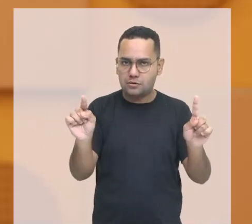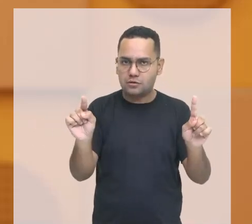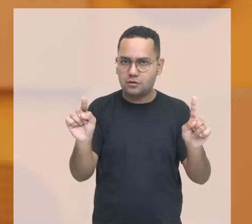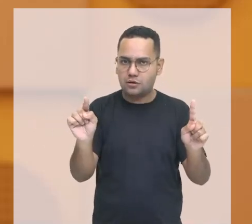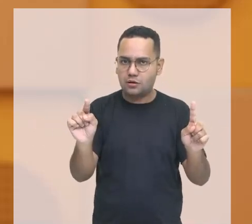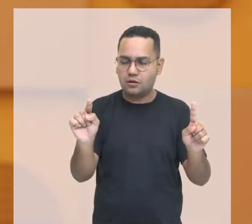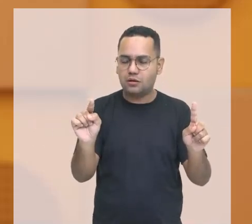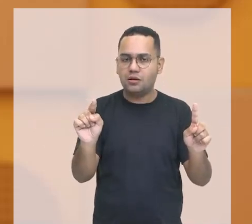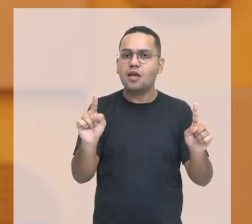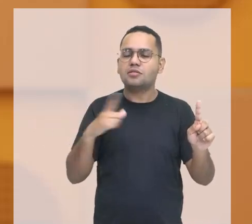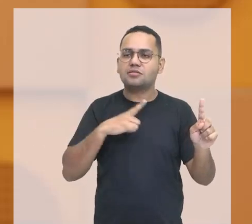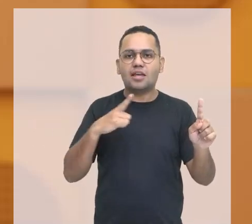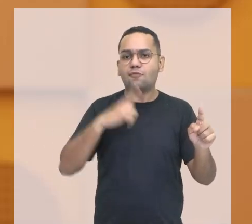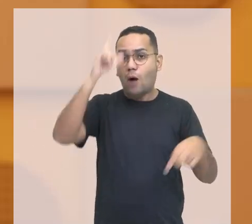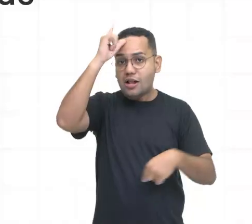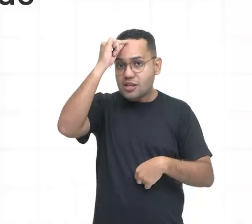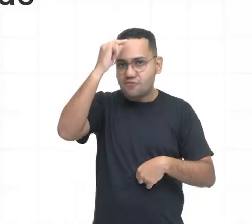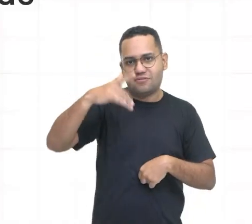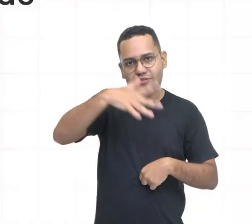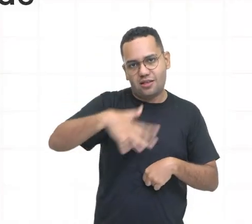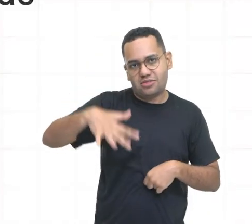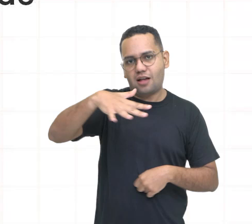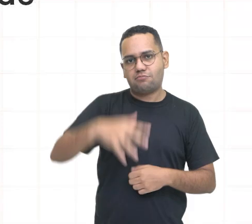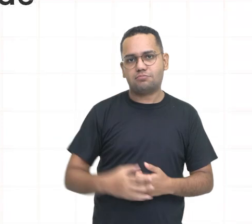Rússia naquele momento. Vamos ao texto.